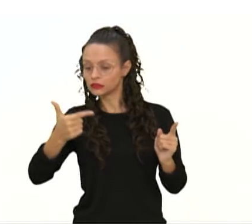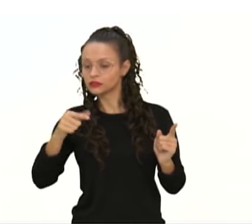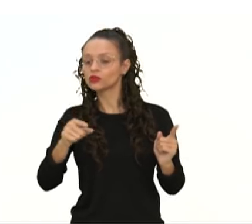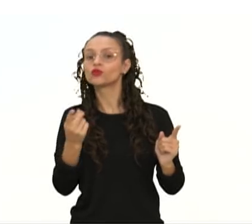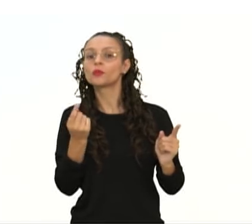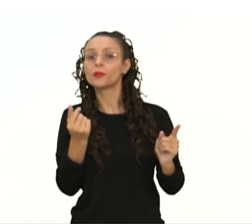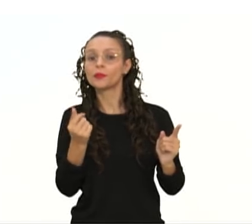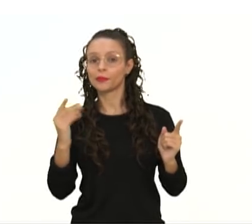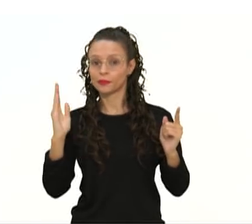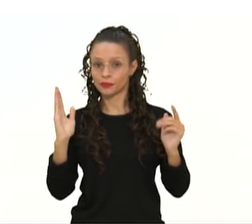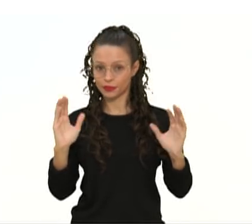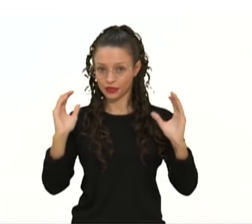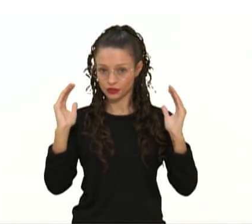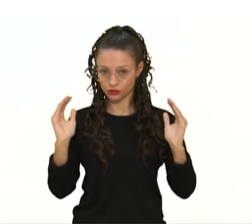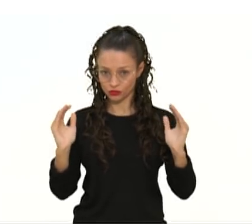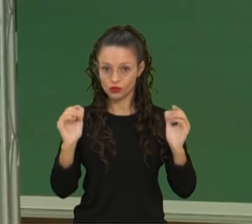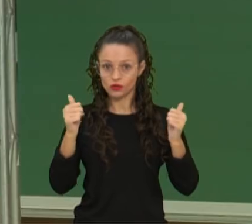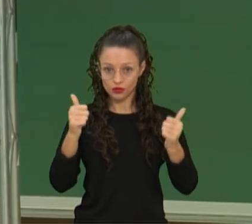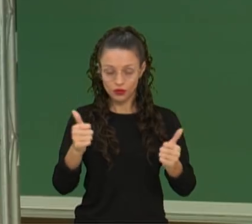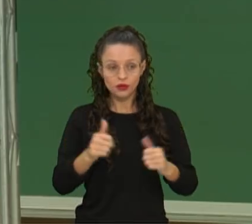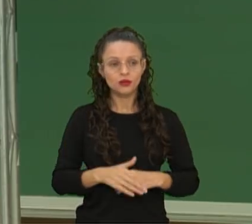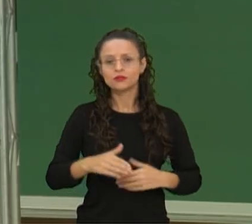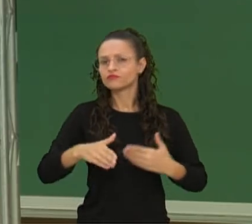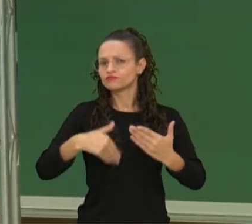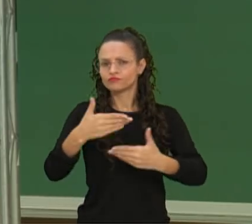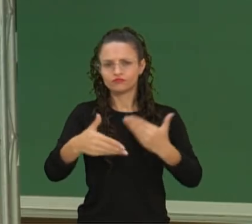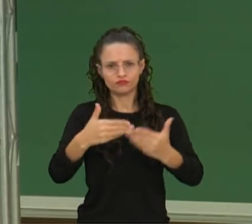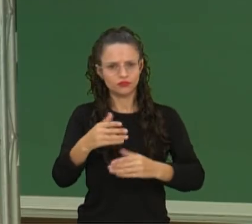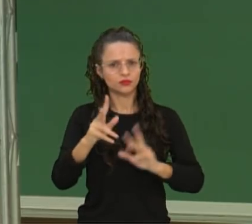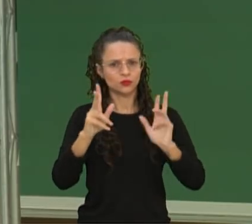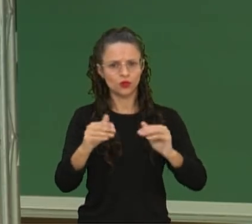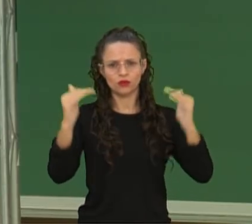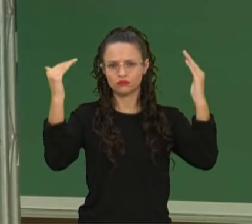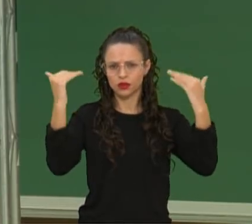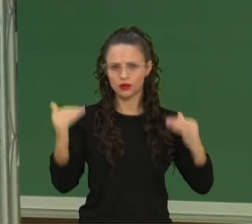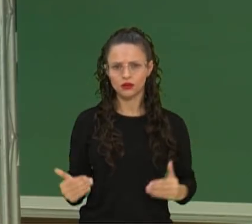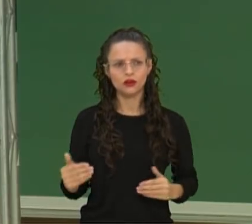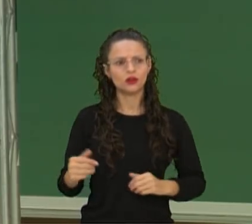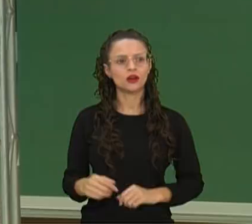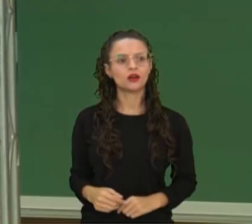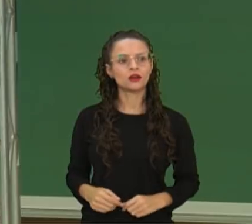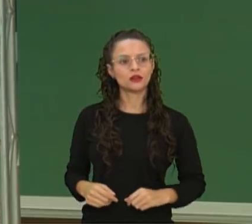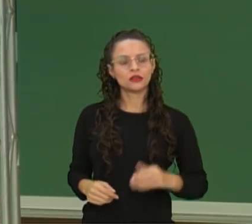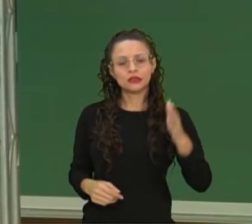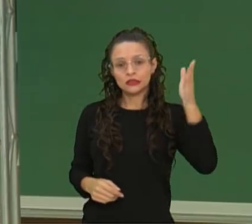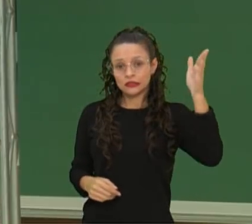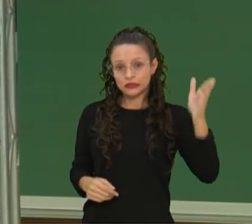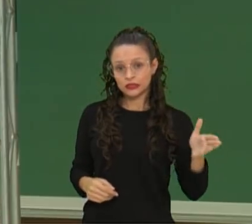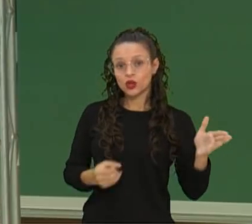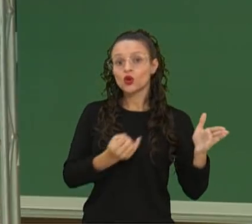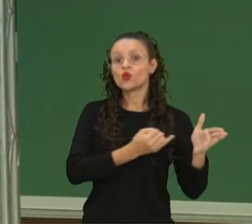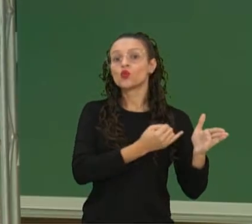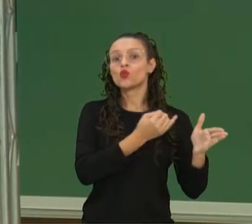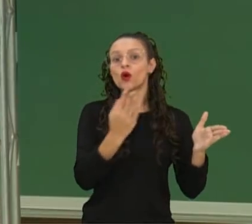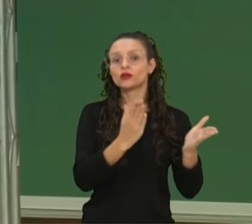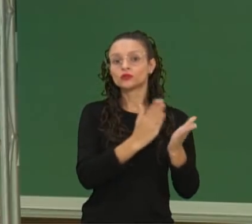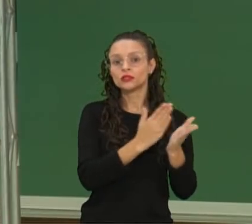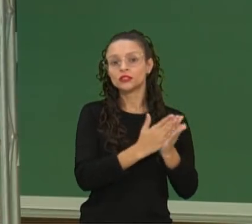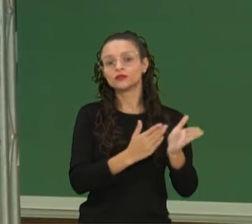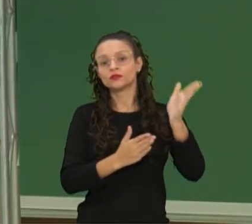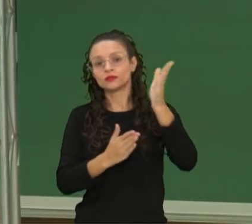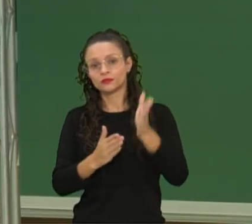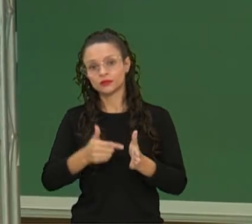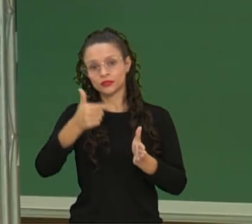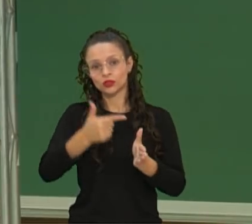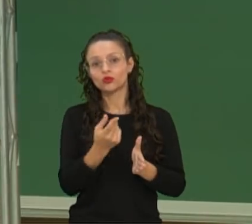preço a ser pago para esse problema, ok? E assim por diante. O primeiro sempre aqui, referente ao número de livros, e o segundo, o